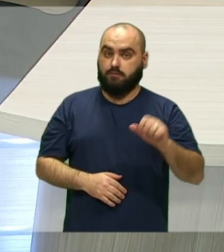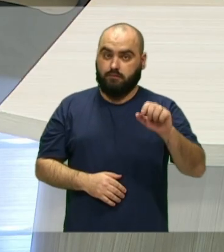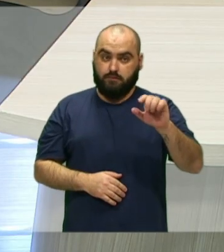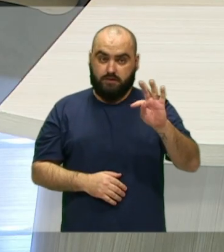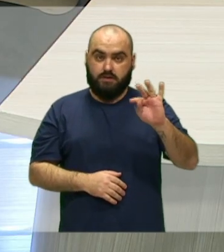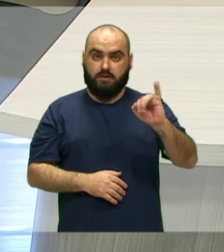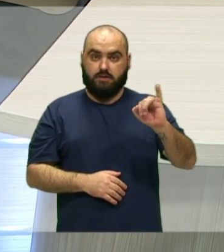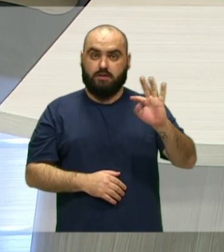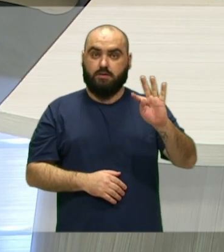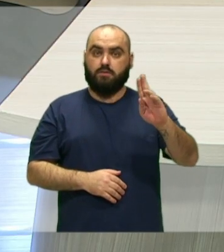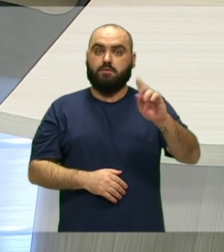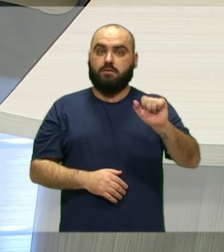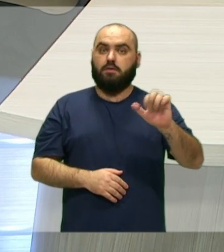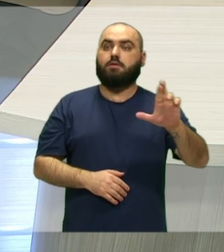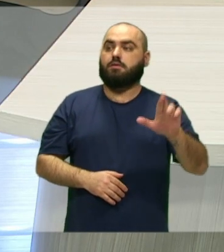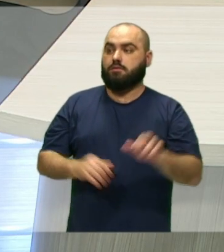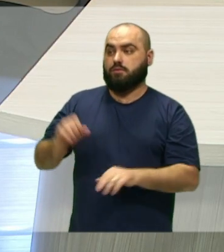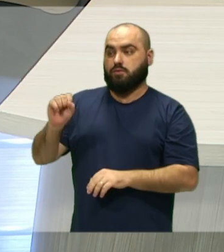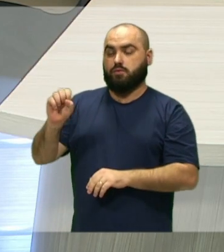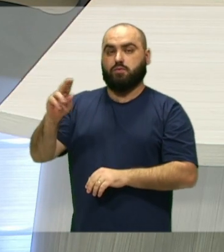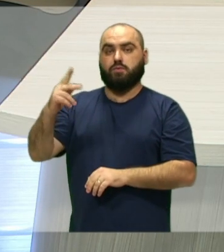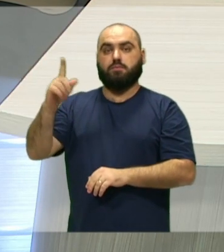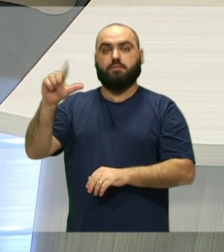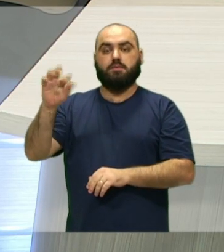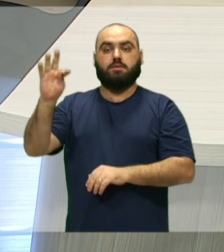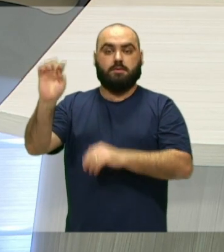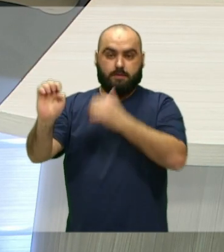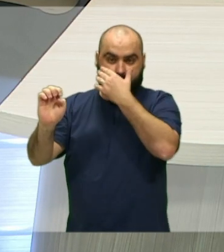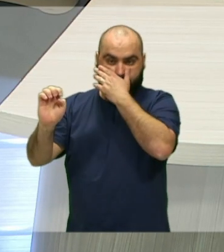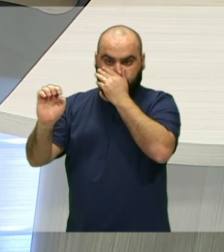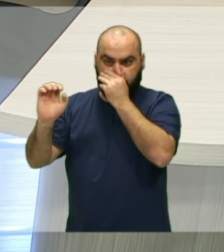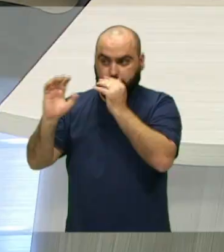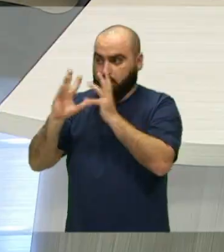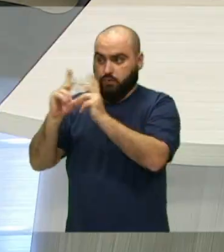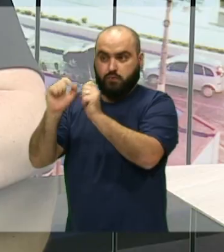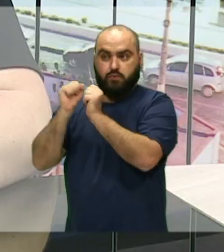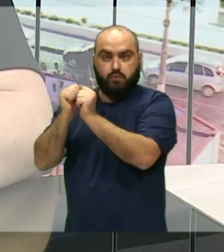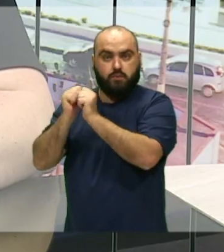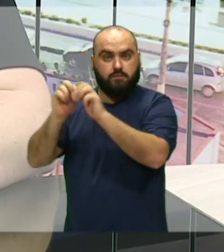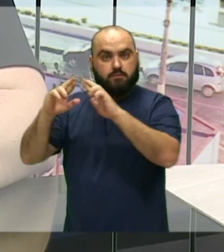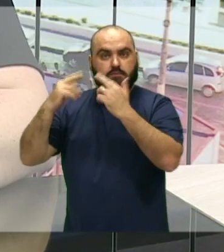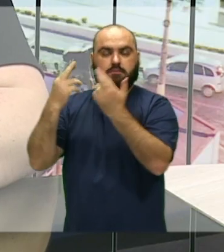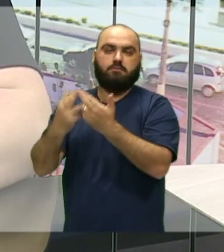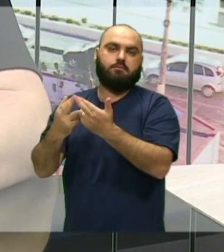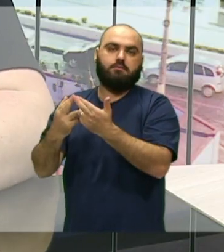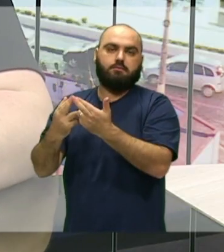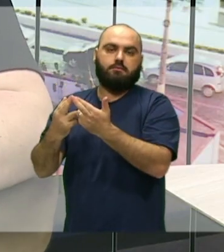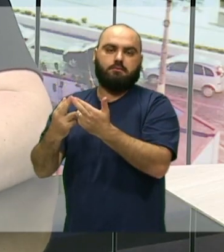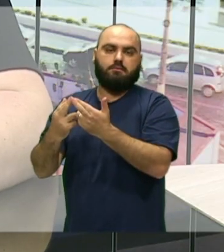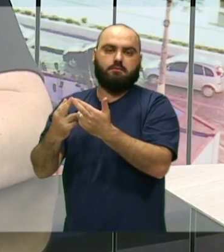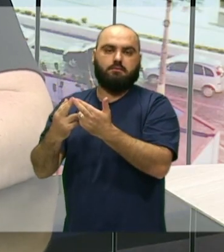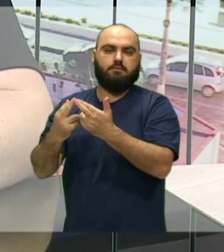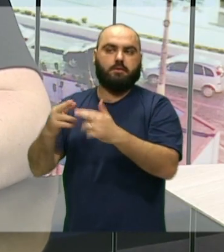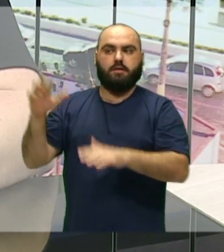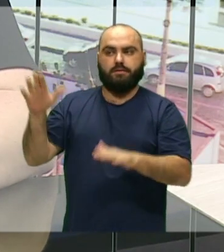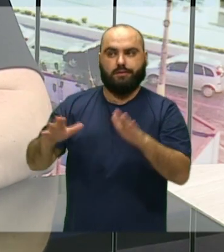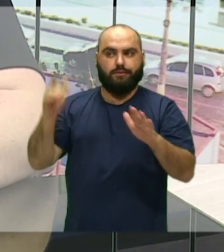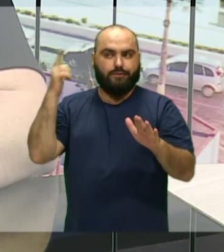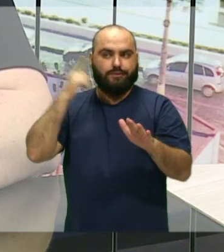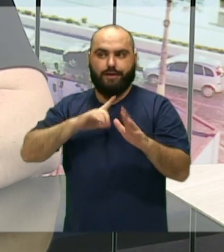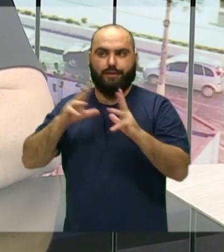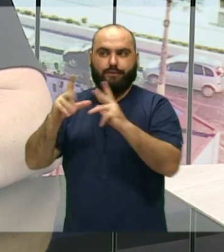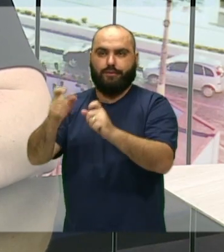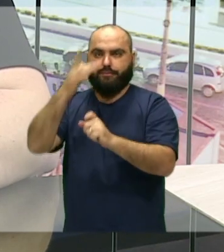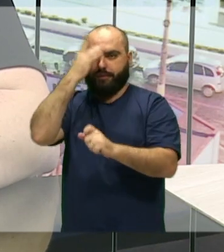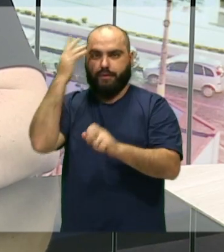gente se reúne com os titulares e os suplentes né Eh nem sempre né todo mundo consegue